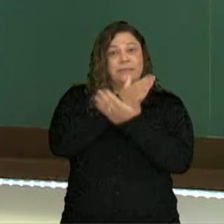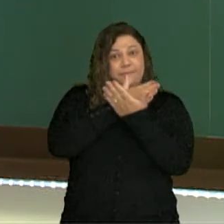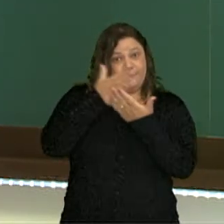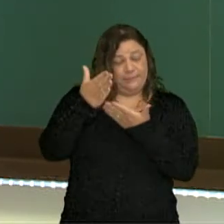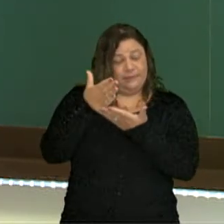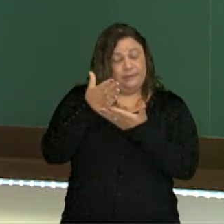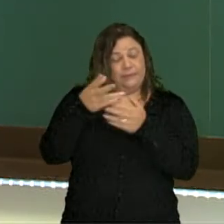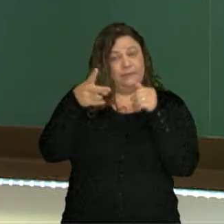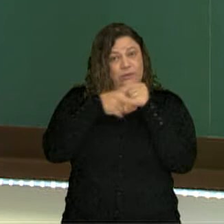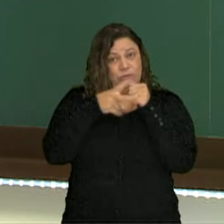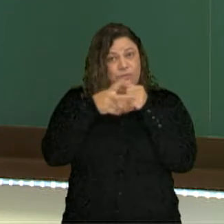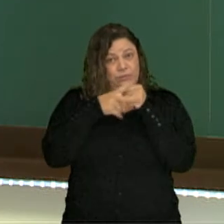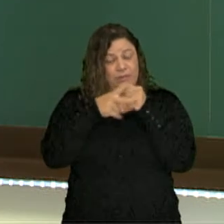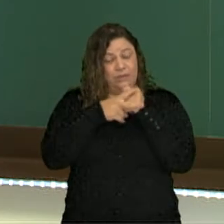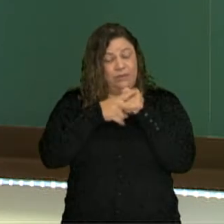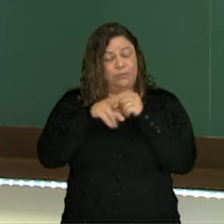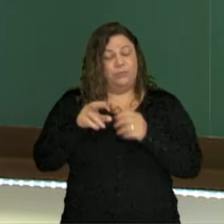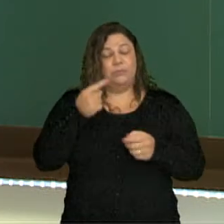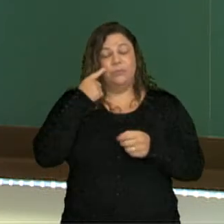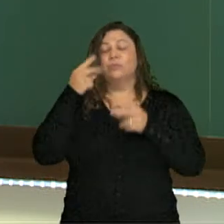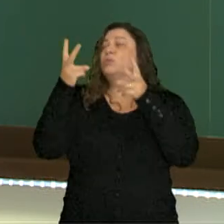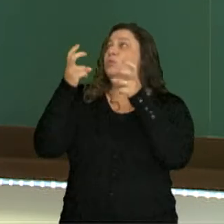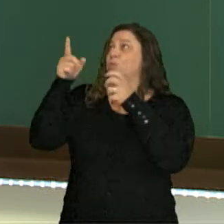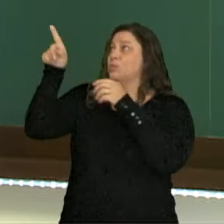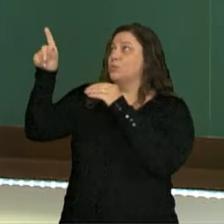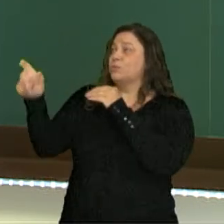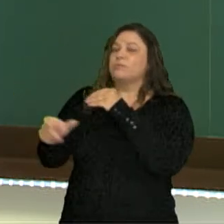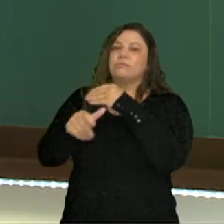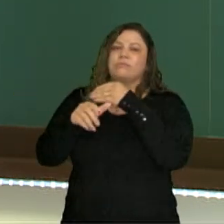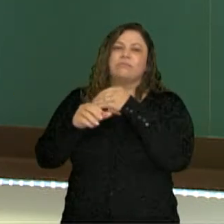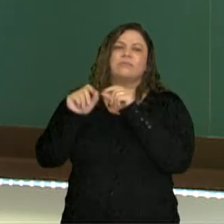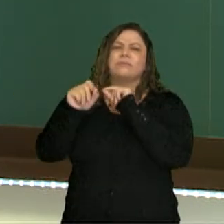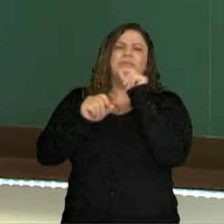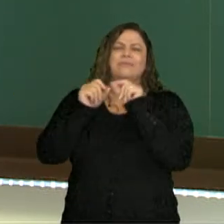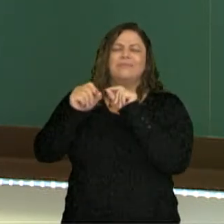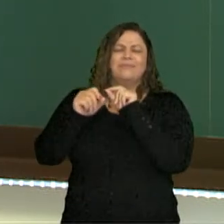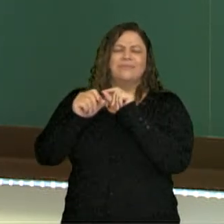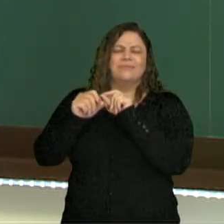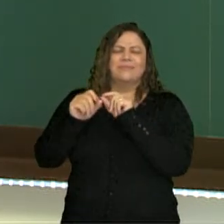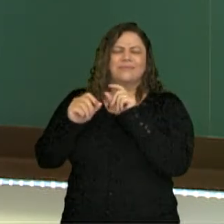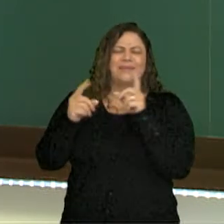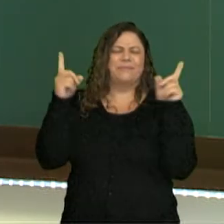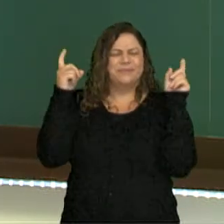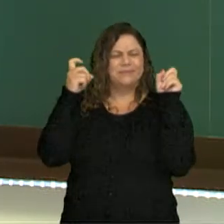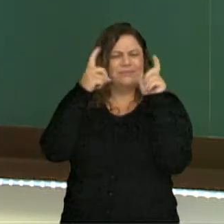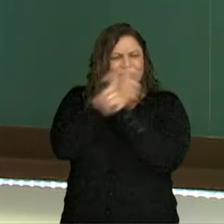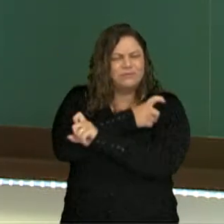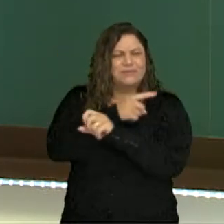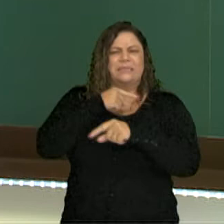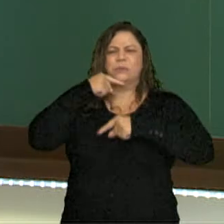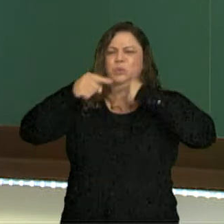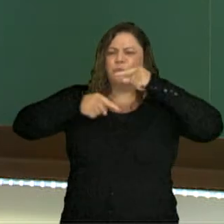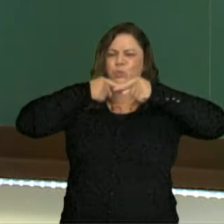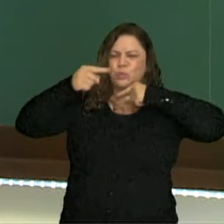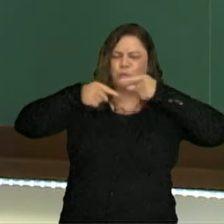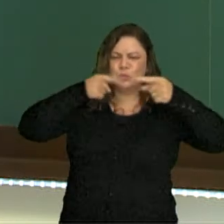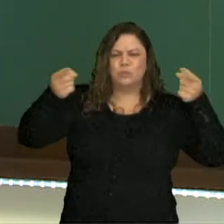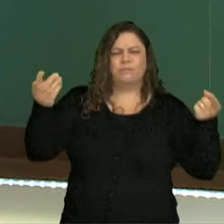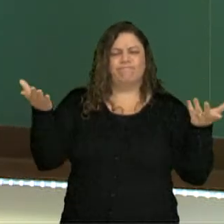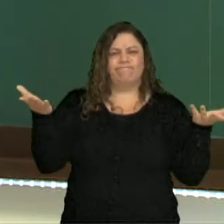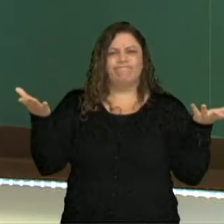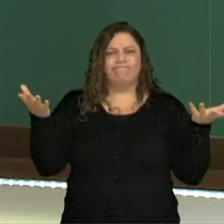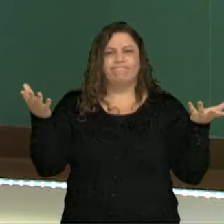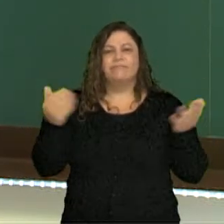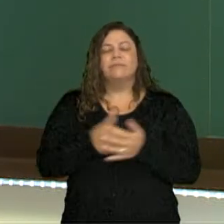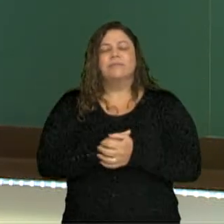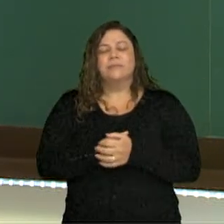os verbos irregulares, eles apresentam bastante dificuldade ou dúvidas, mas